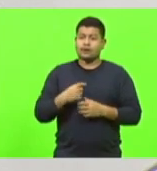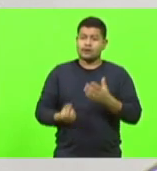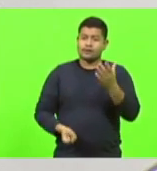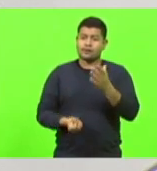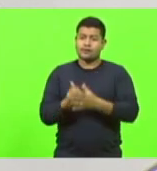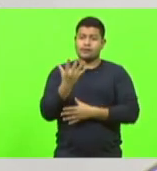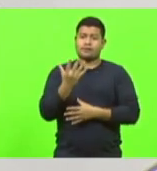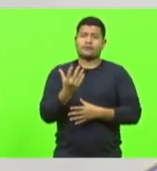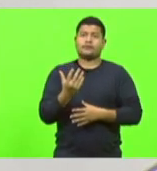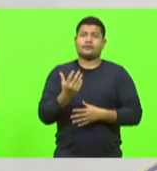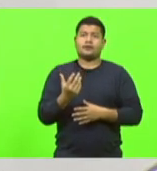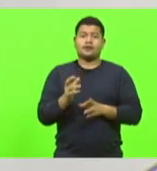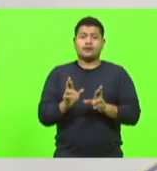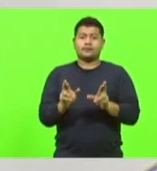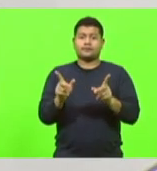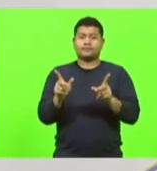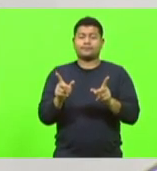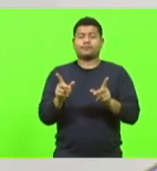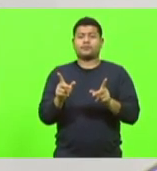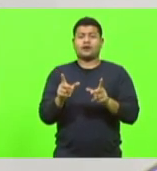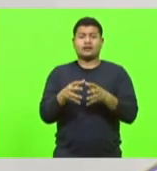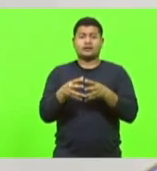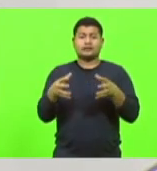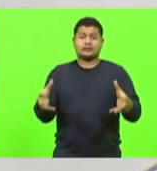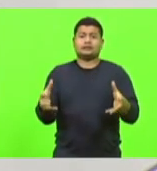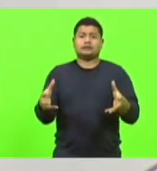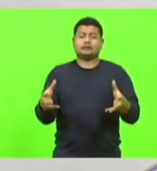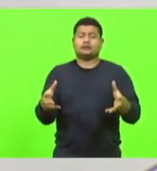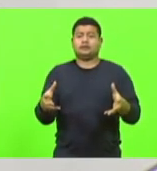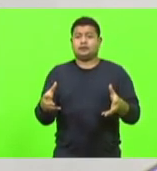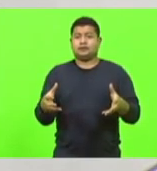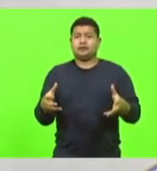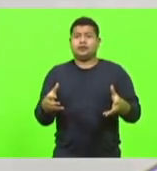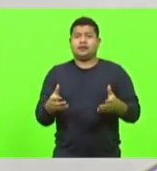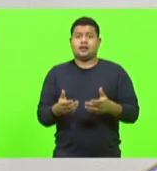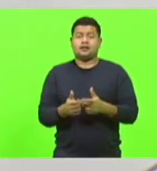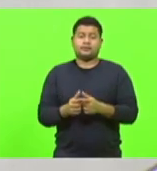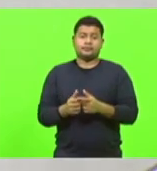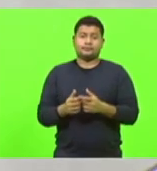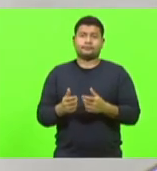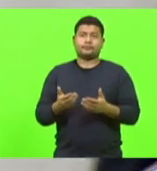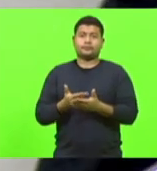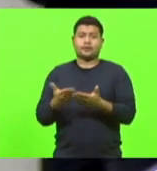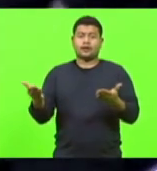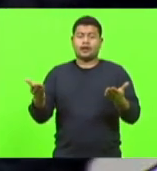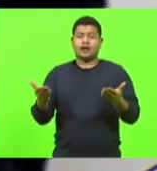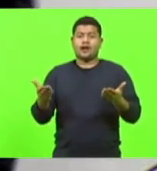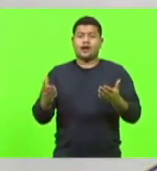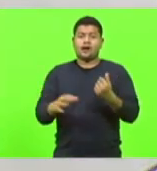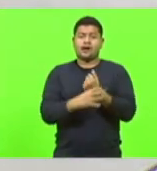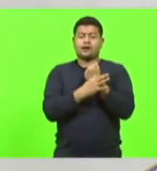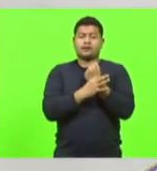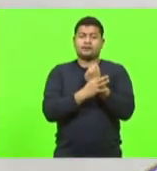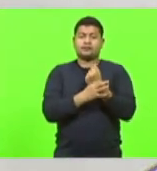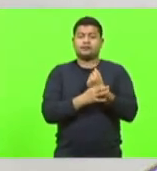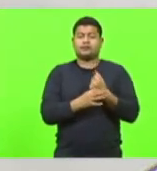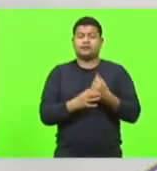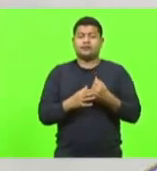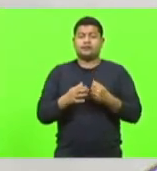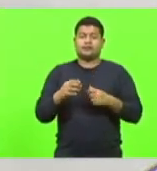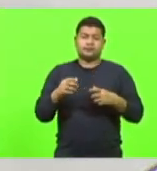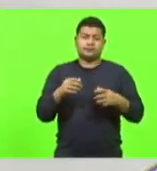uma diferença gigante entre os organismos de segurança em Santa Catarina